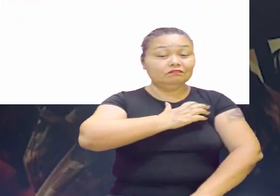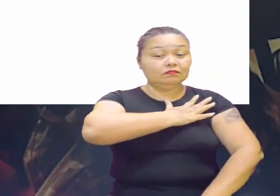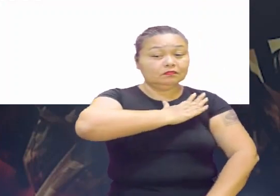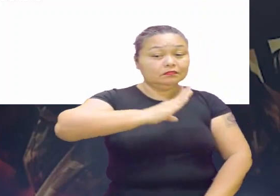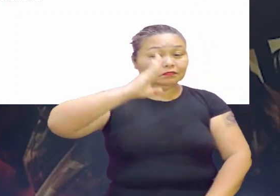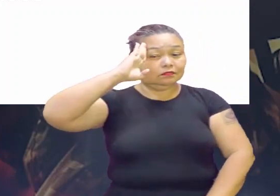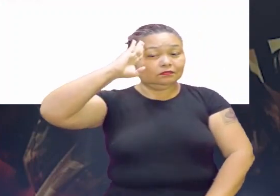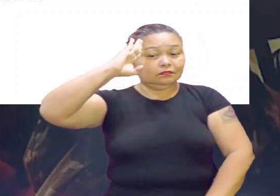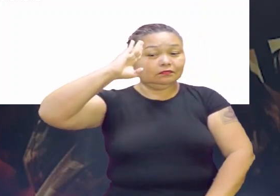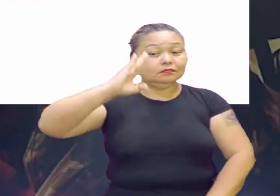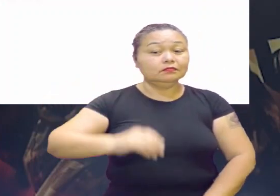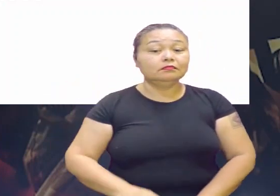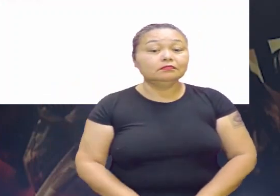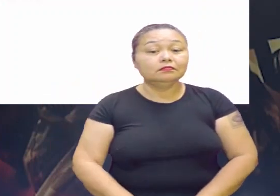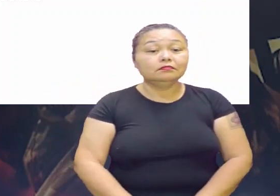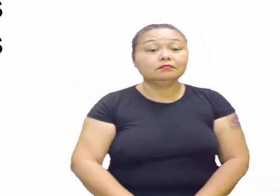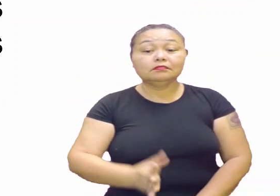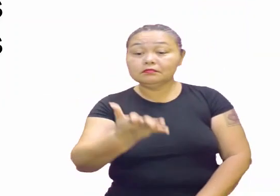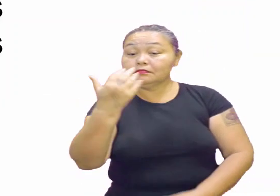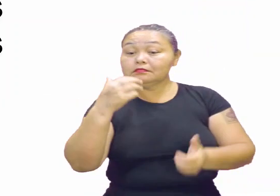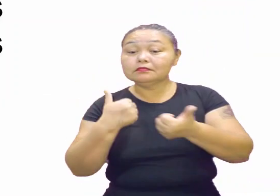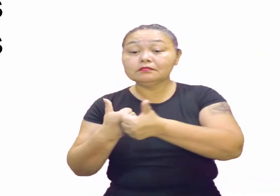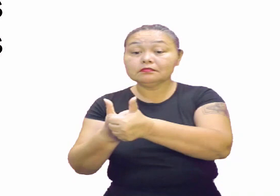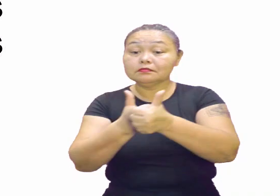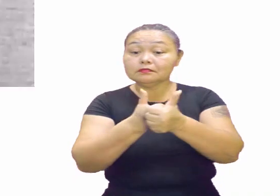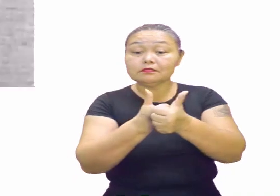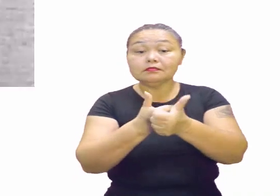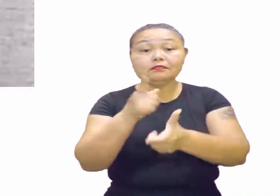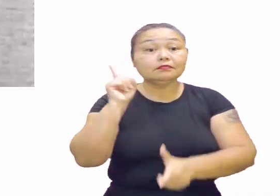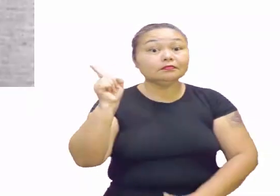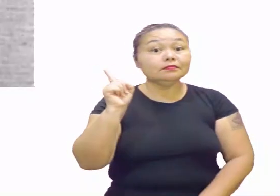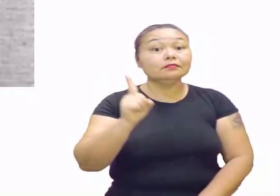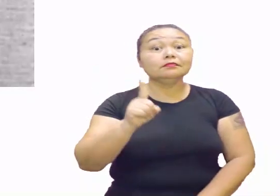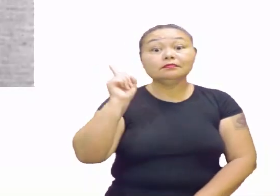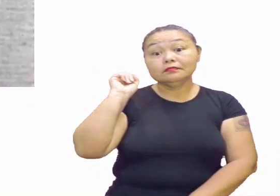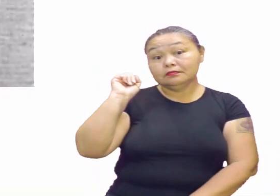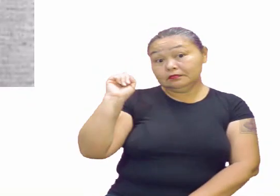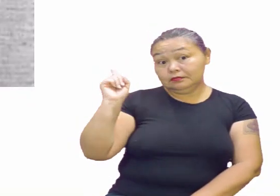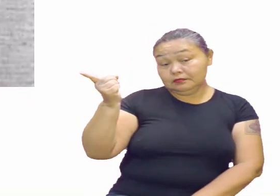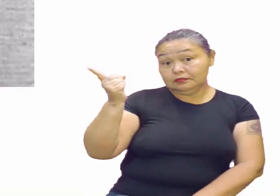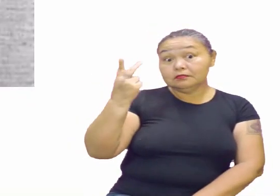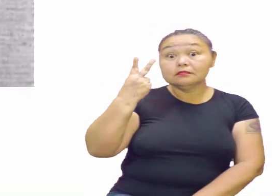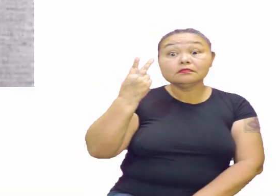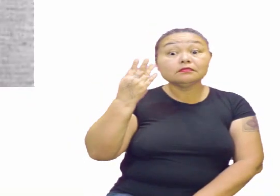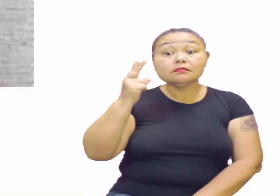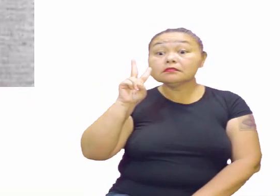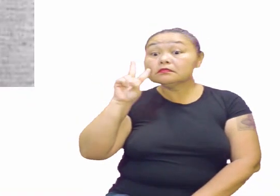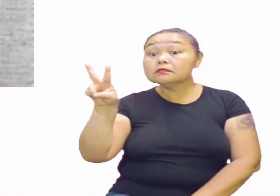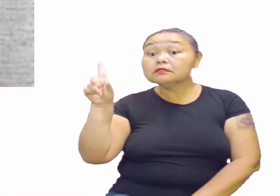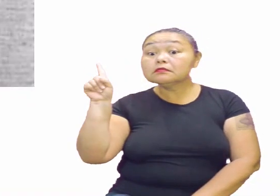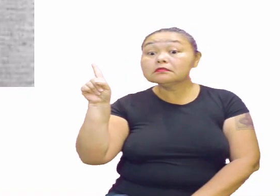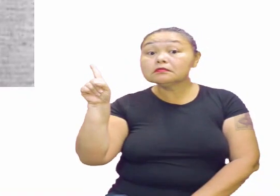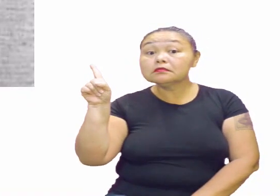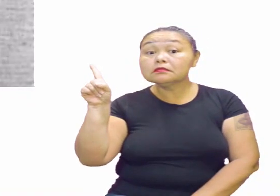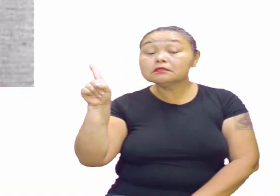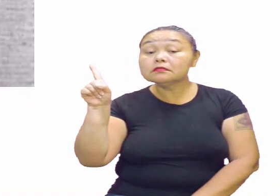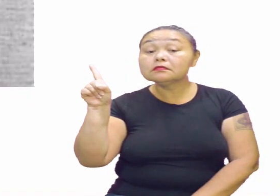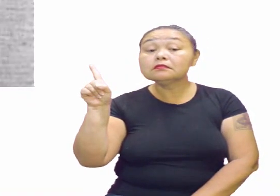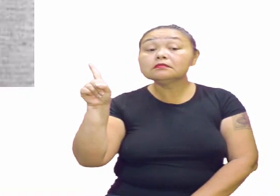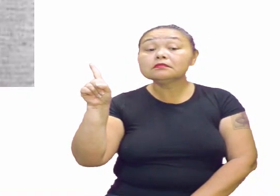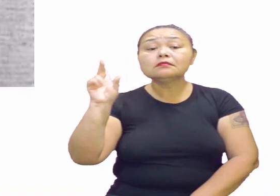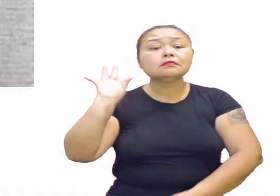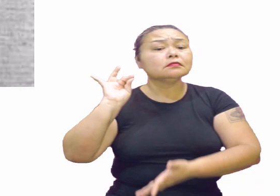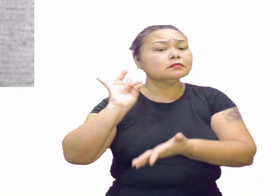Segue no quadro, vamos lá, acompanha comigo. Isso, meu garoto. Vejam aí, senhores,